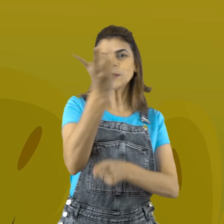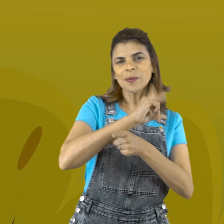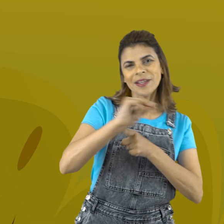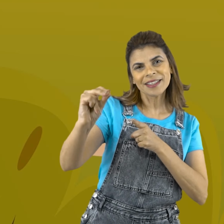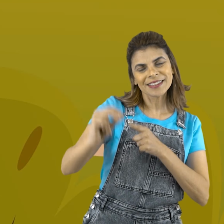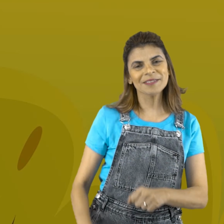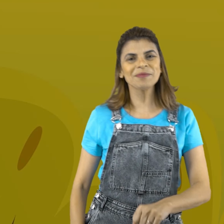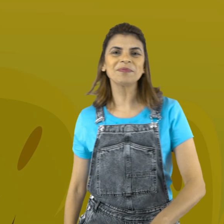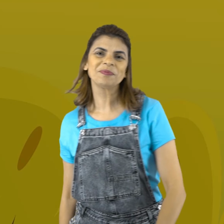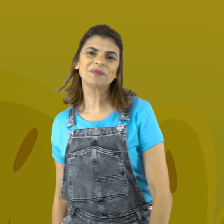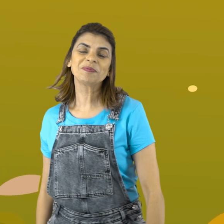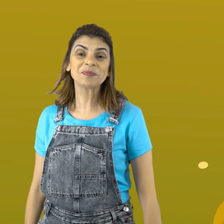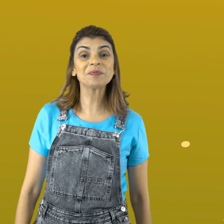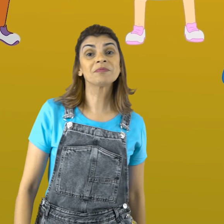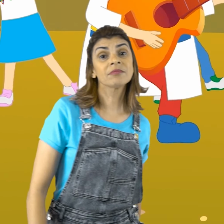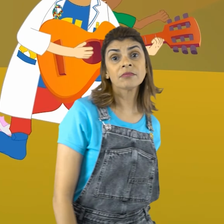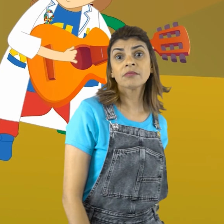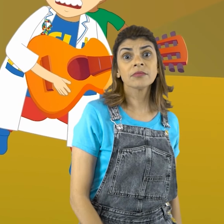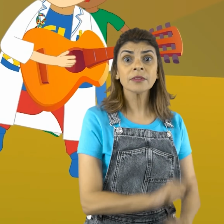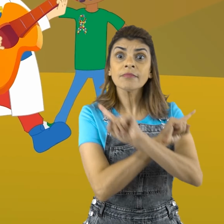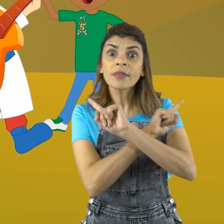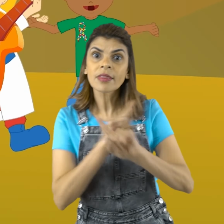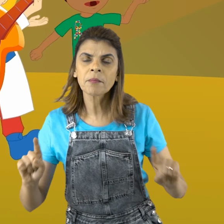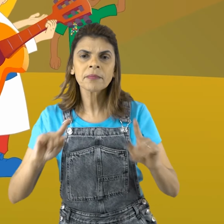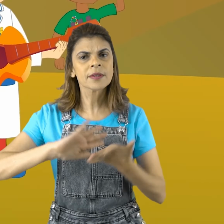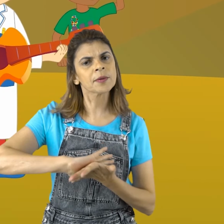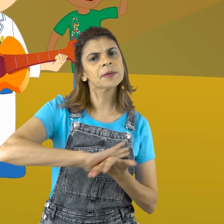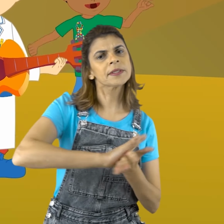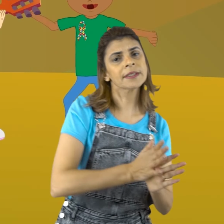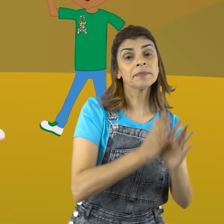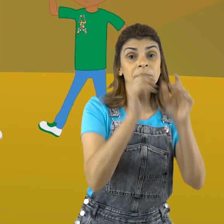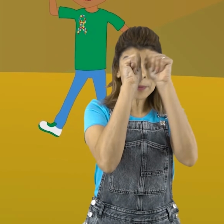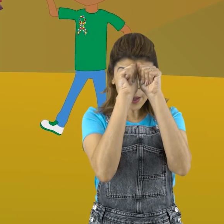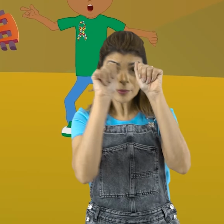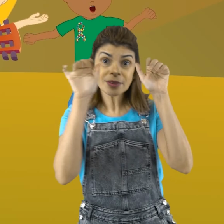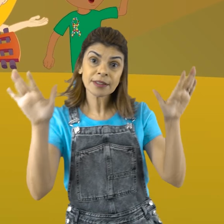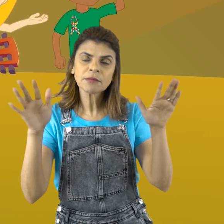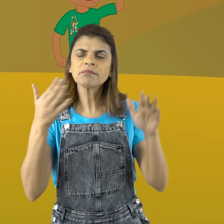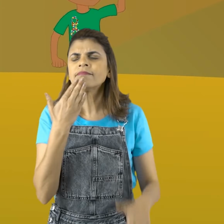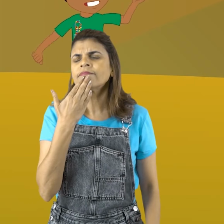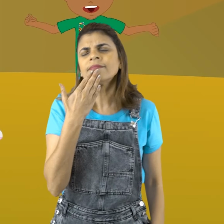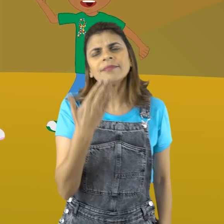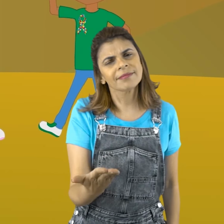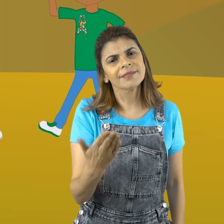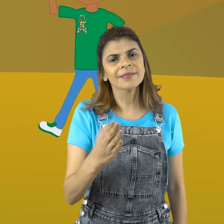Pedimos